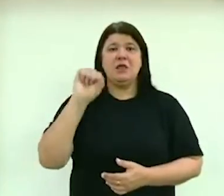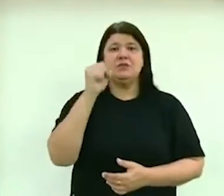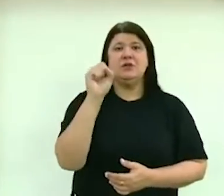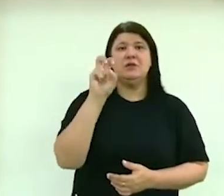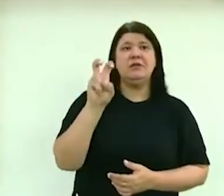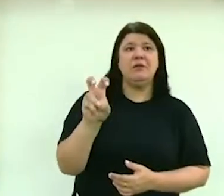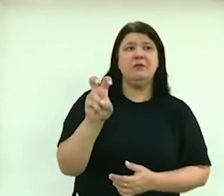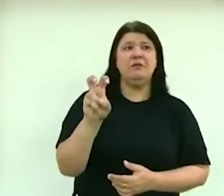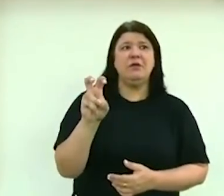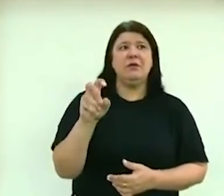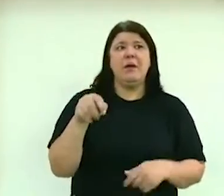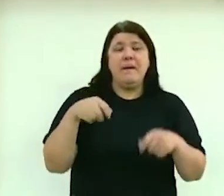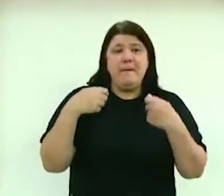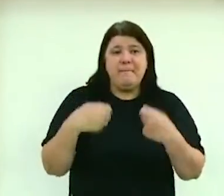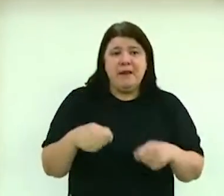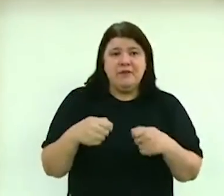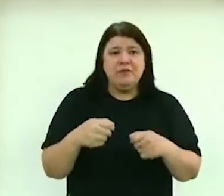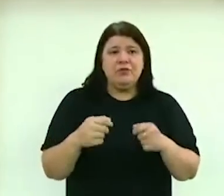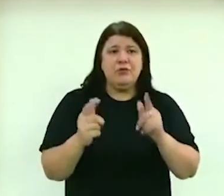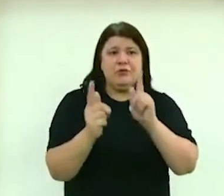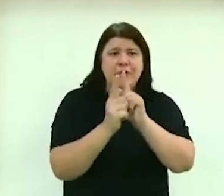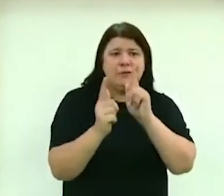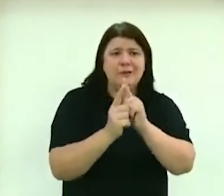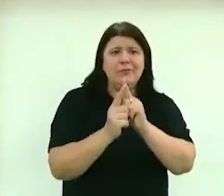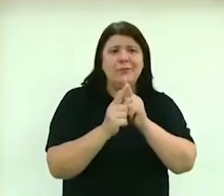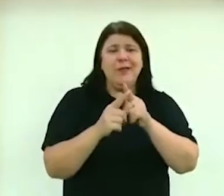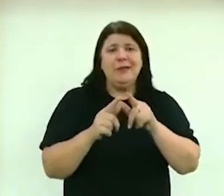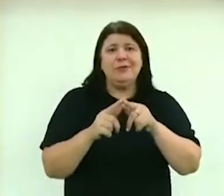precisava fazer um procedimento no hospital Irmã Dulce.